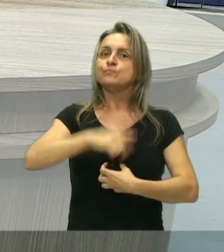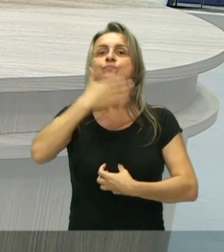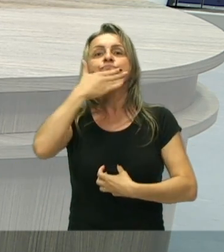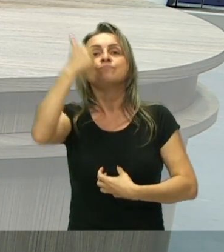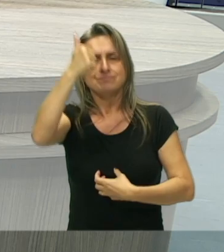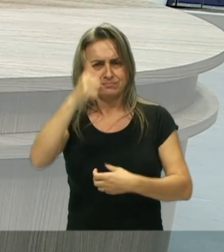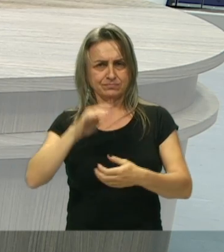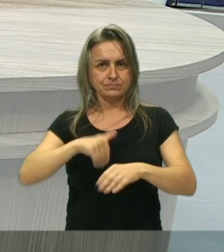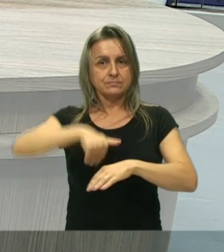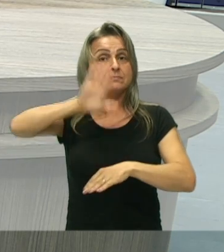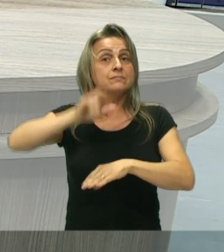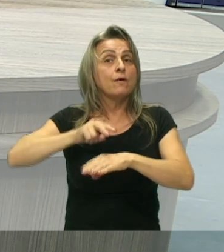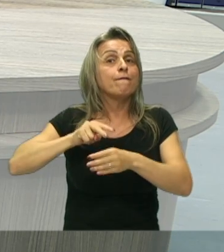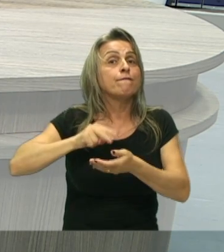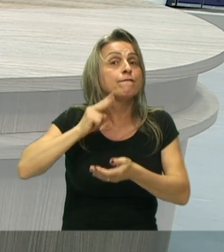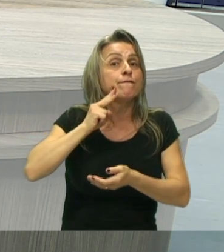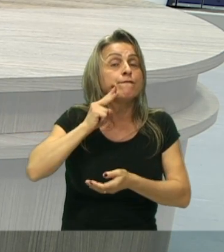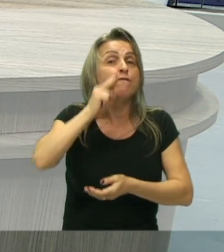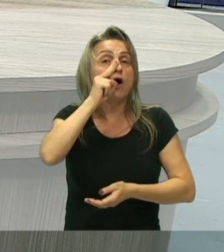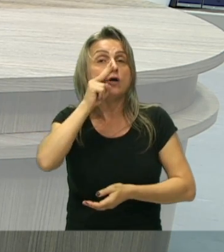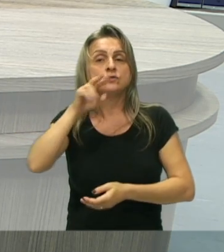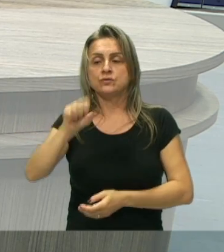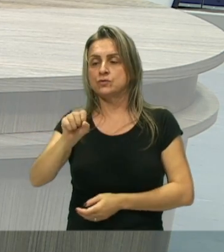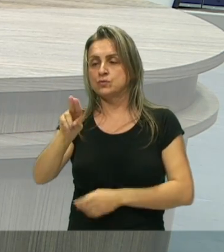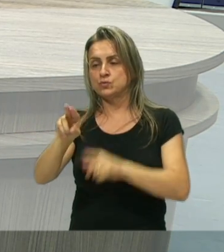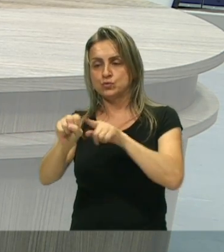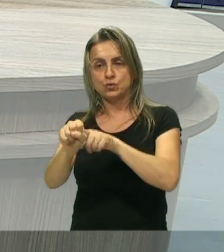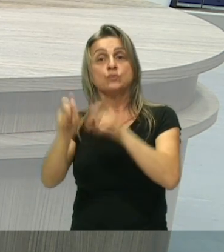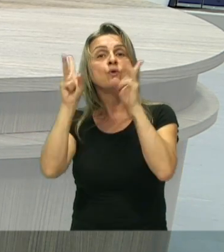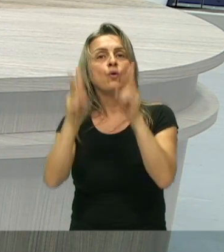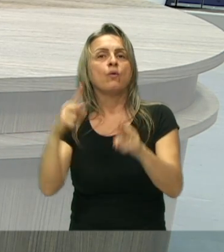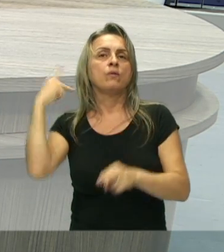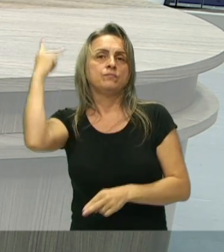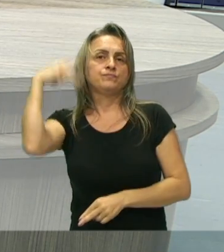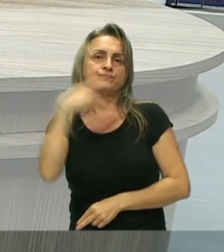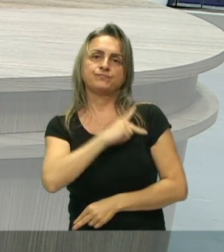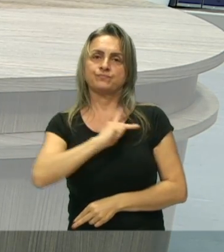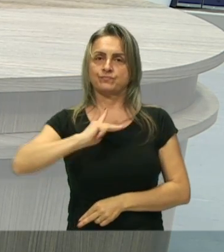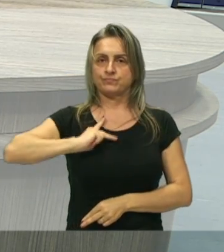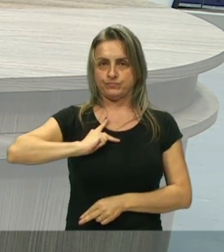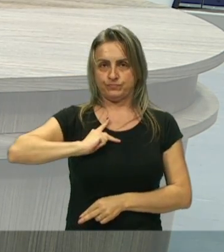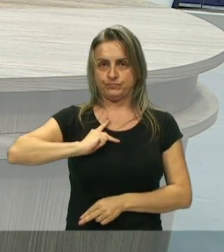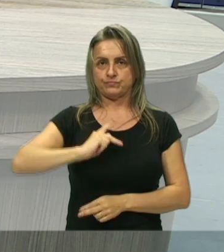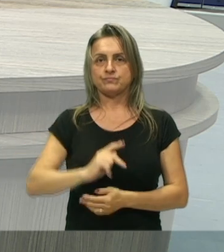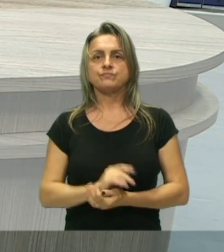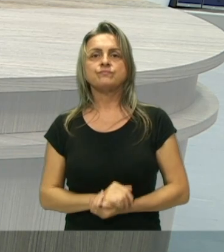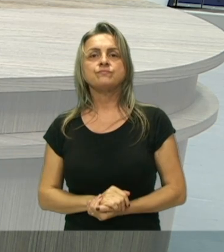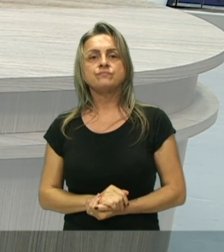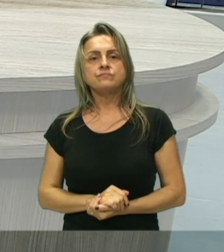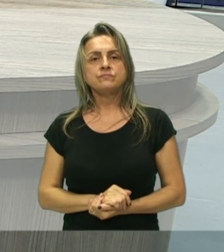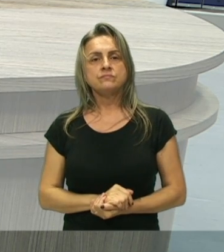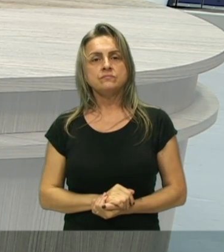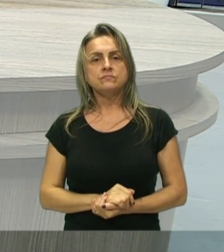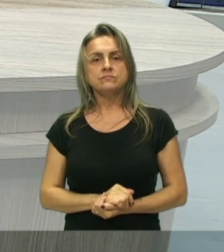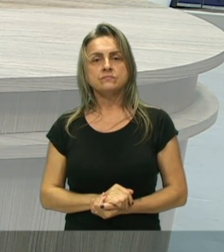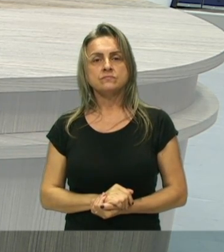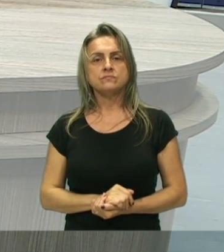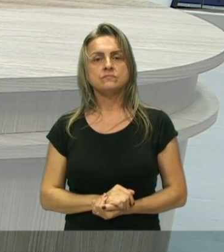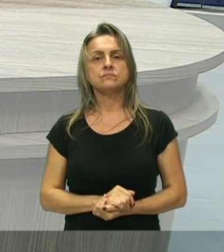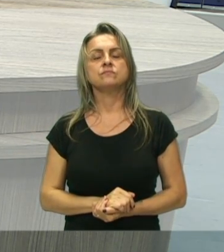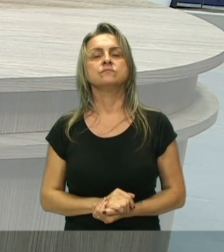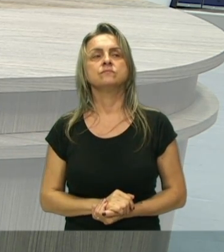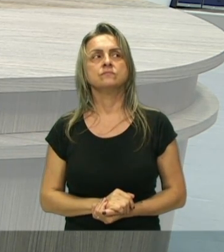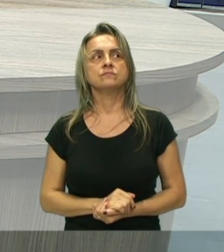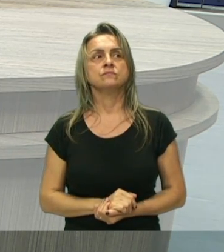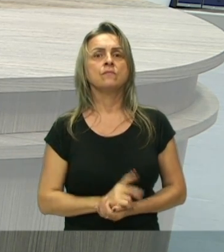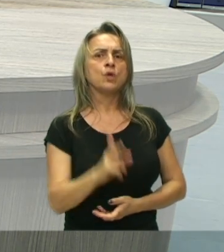uma política pública. Política pública tem que vir, é